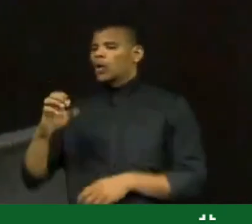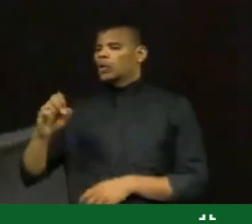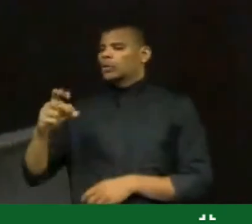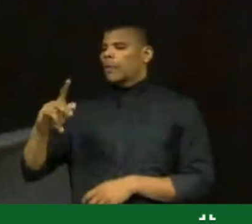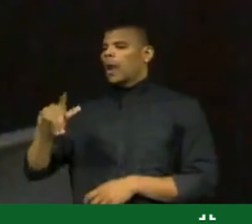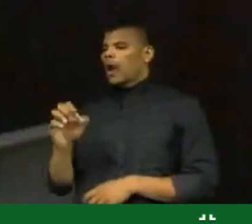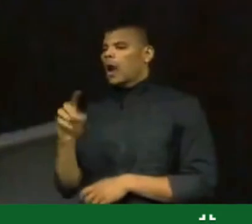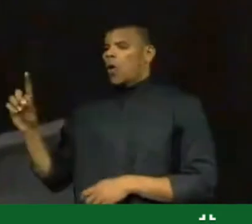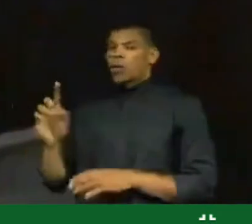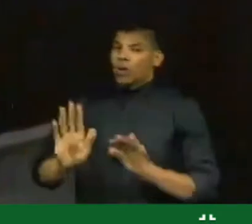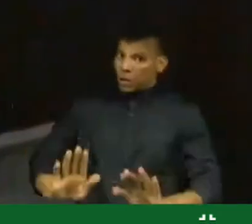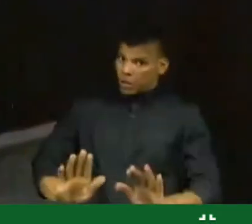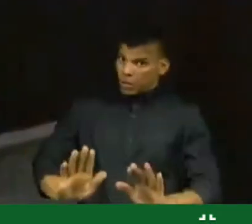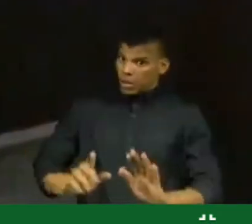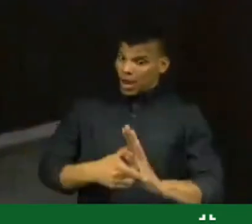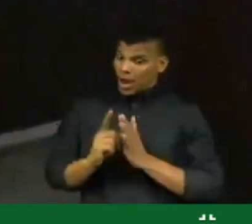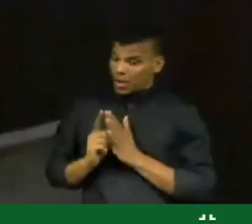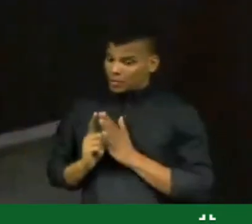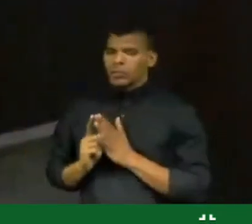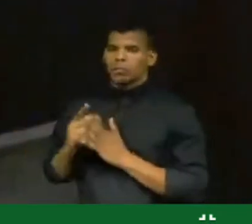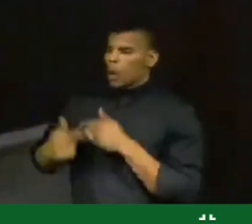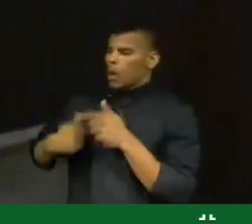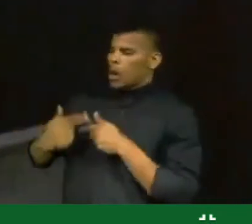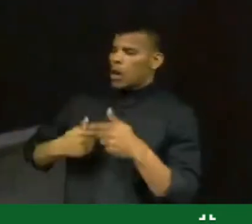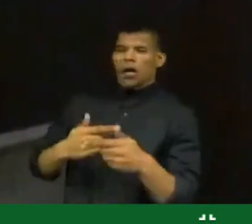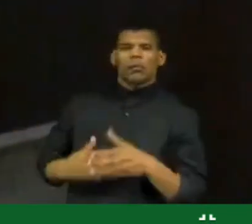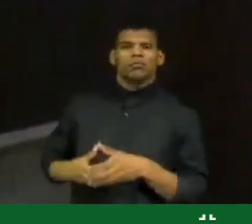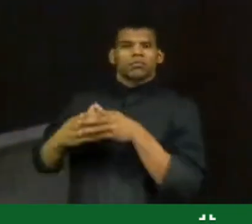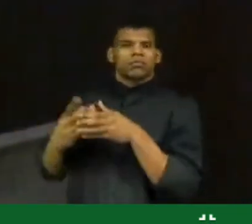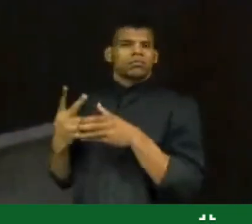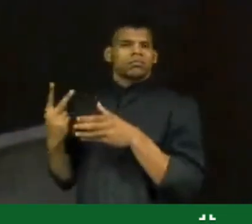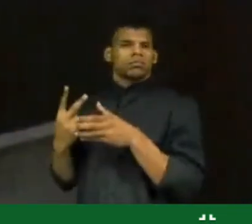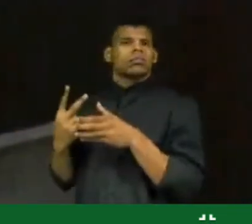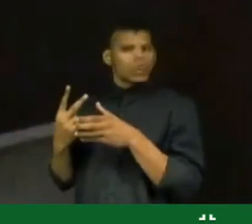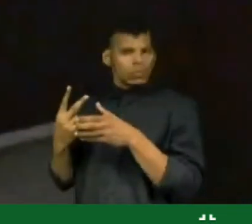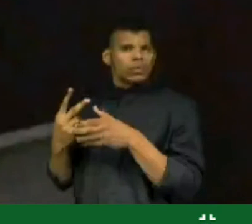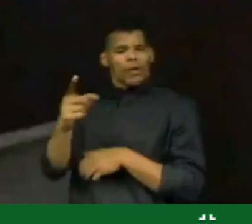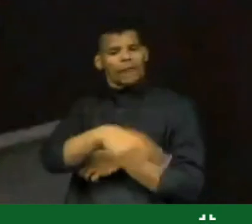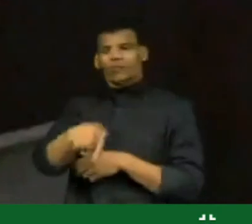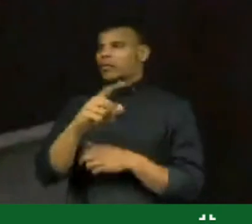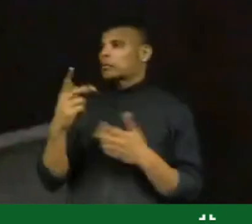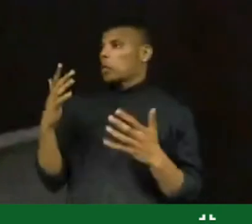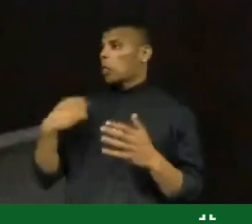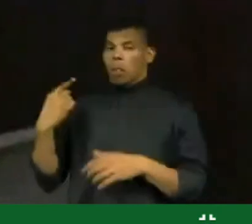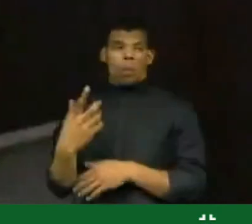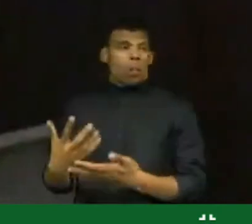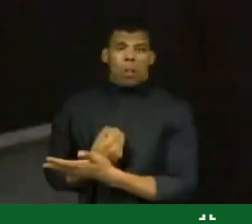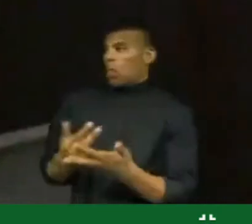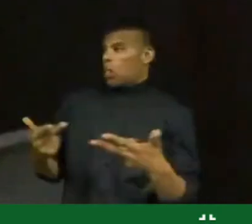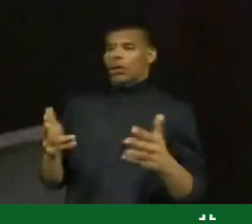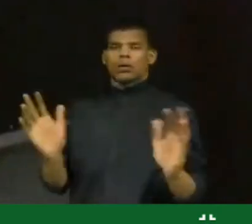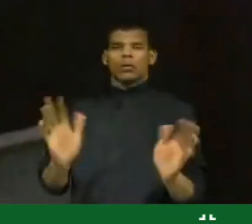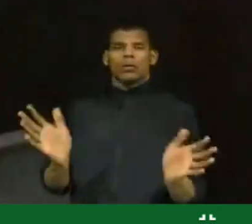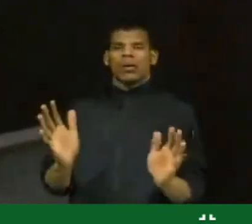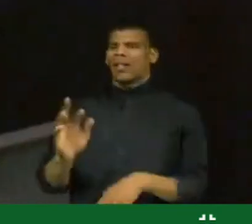de muito trabalho, de muita luta, de muito desempenho. Nós não estamos aqui para chegar na